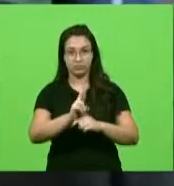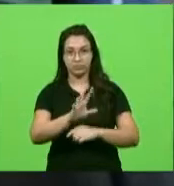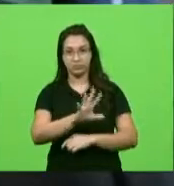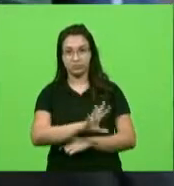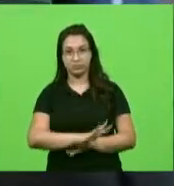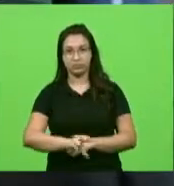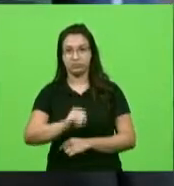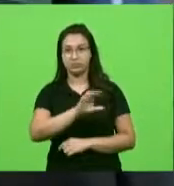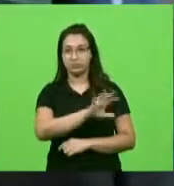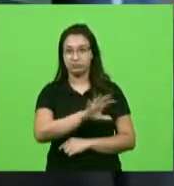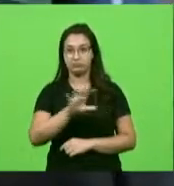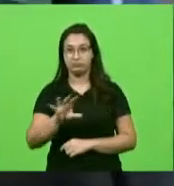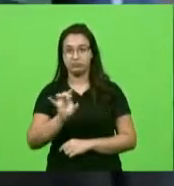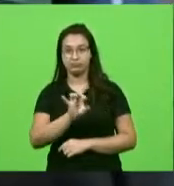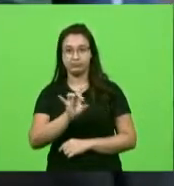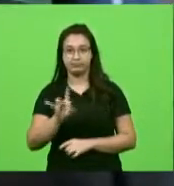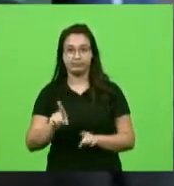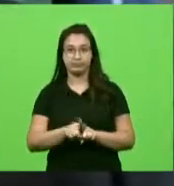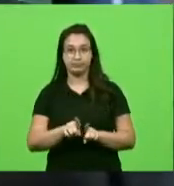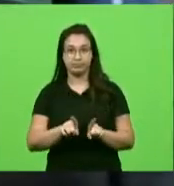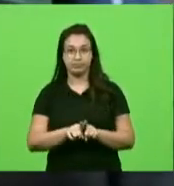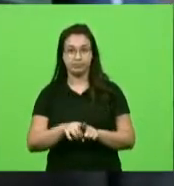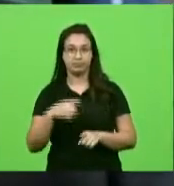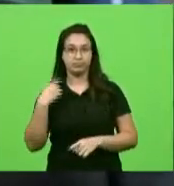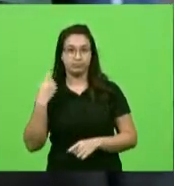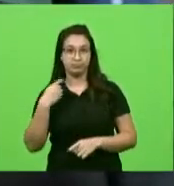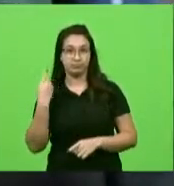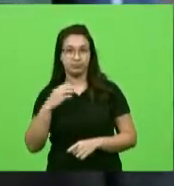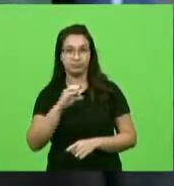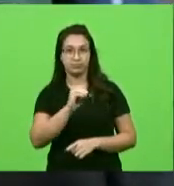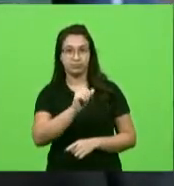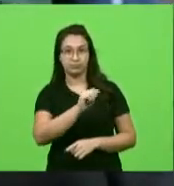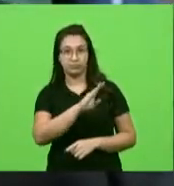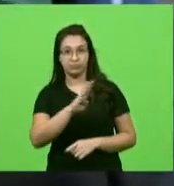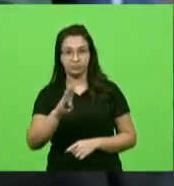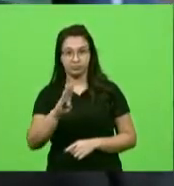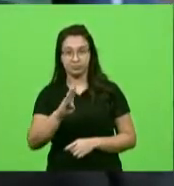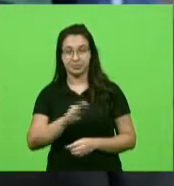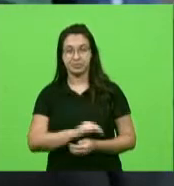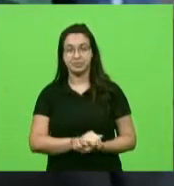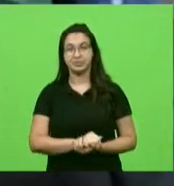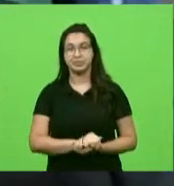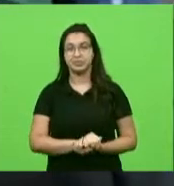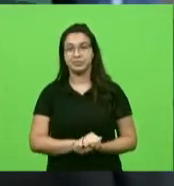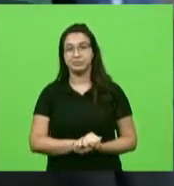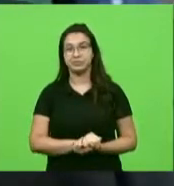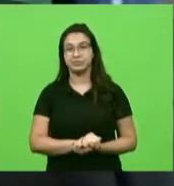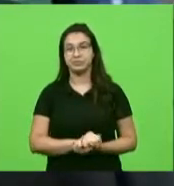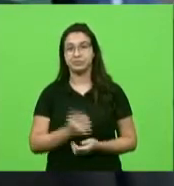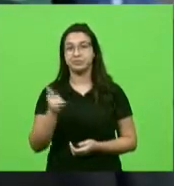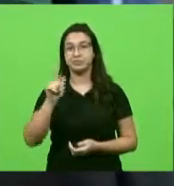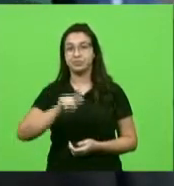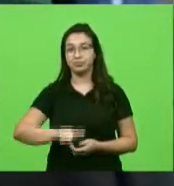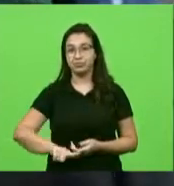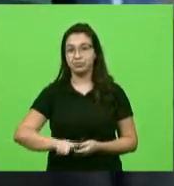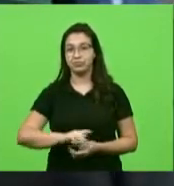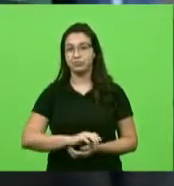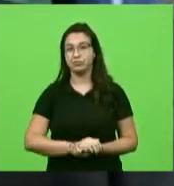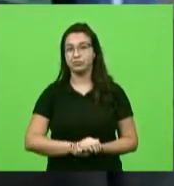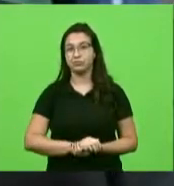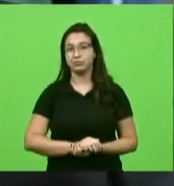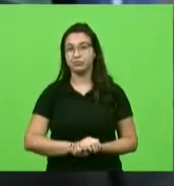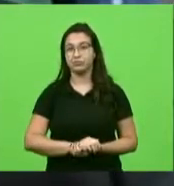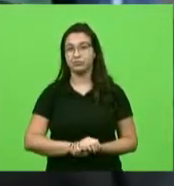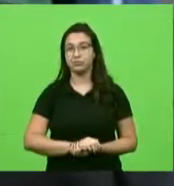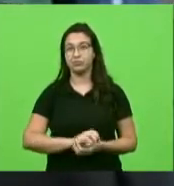como também os advogados representantes da Ordem dos Advogados do Brasil. Aproveito também para cumprimentar a todos os